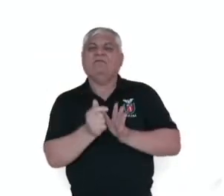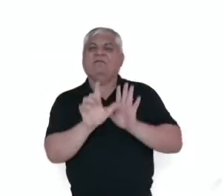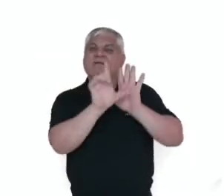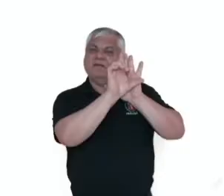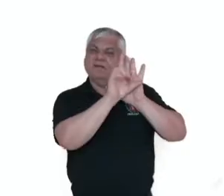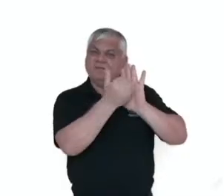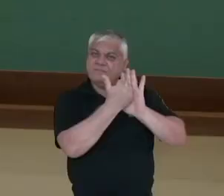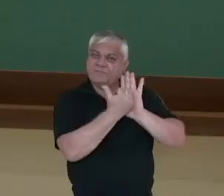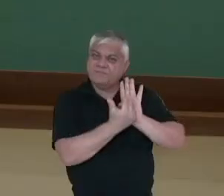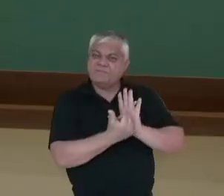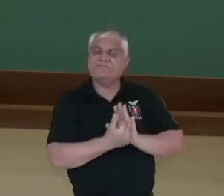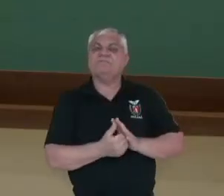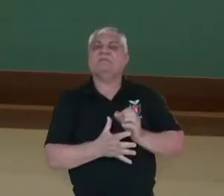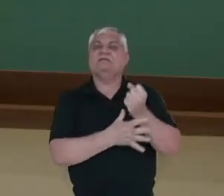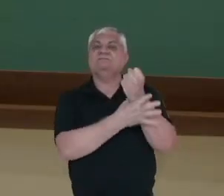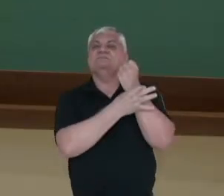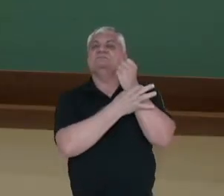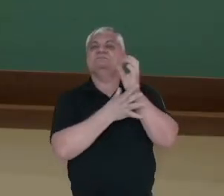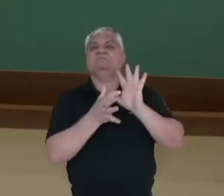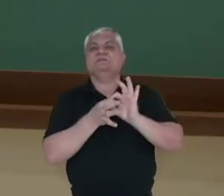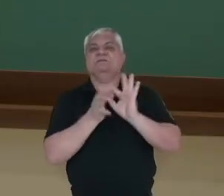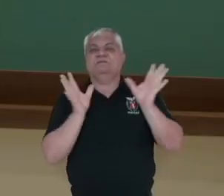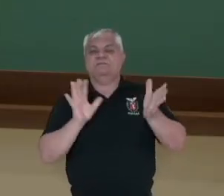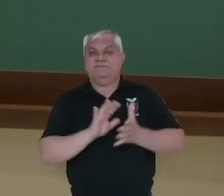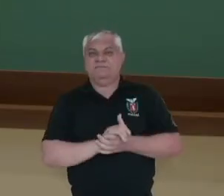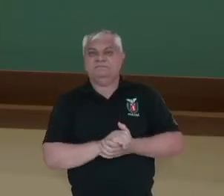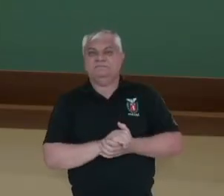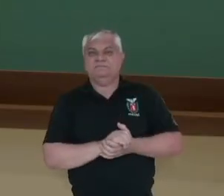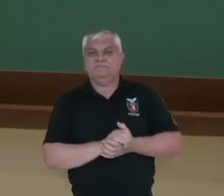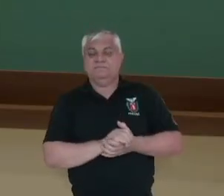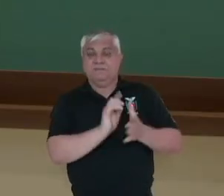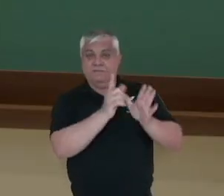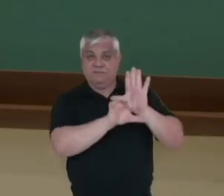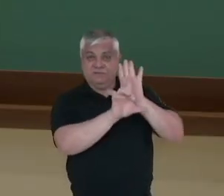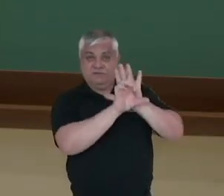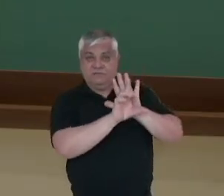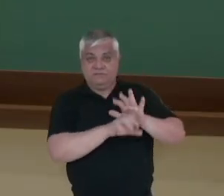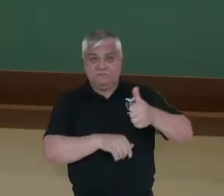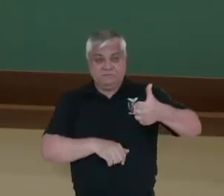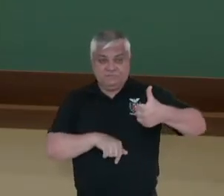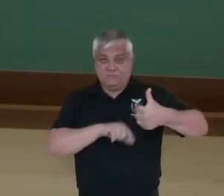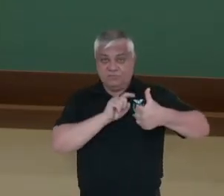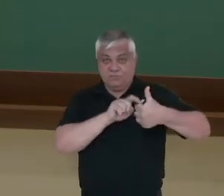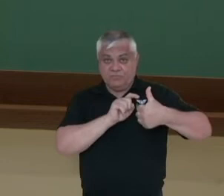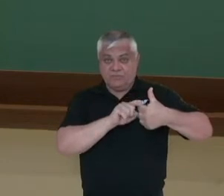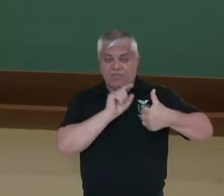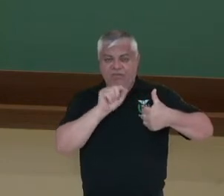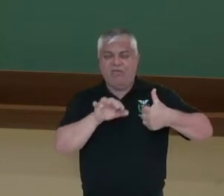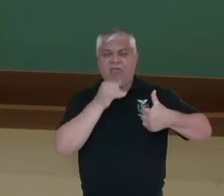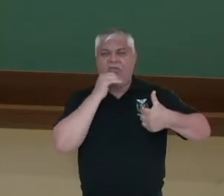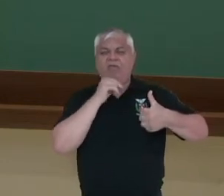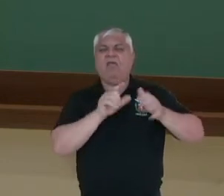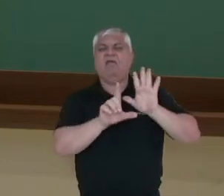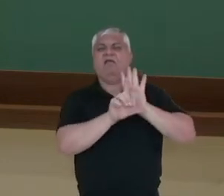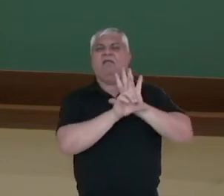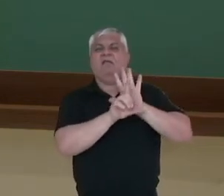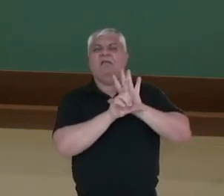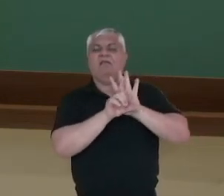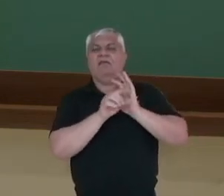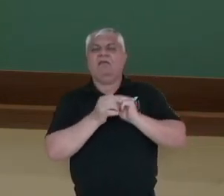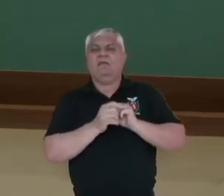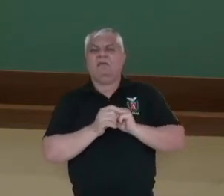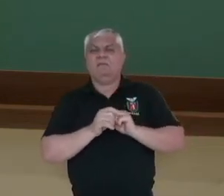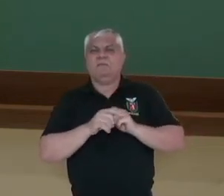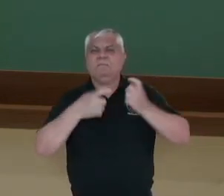nossa liberdade, tá? Então, as leis positivas, pelo contrário, elas não são essas leis